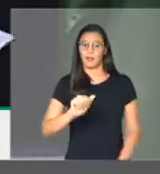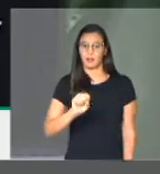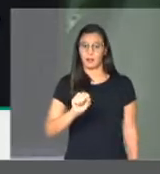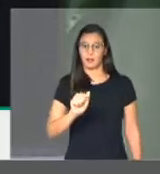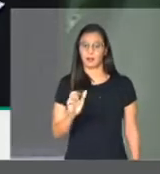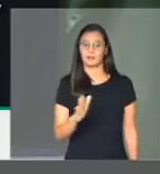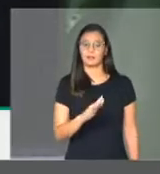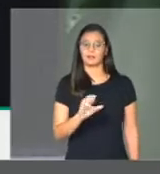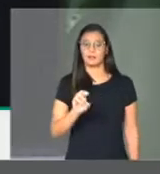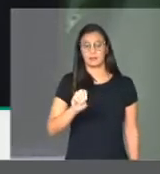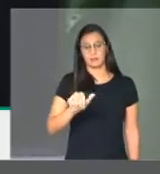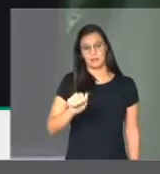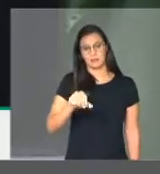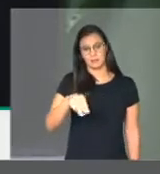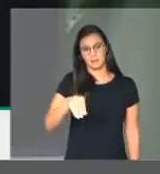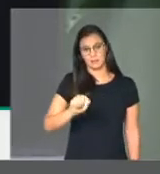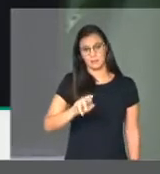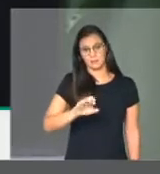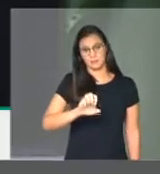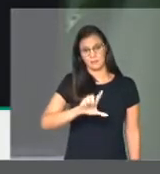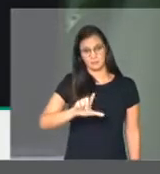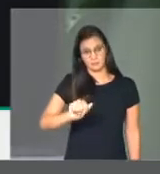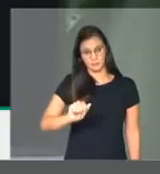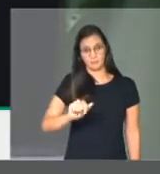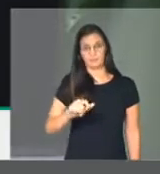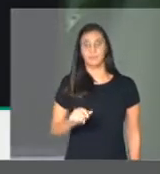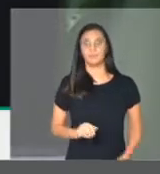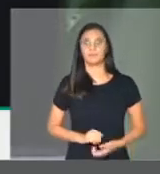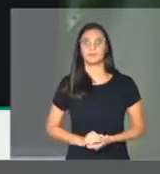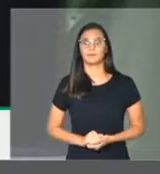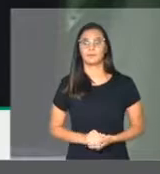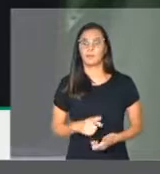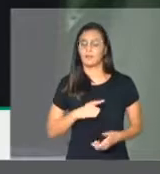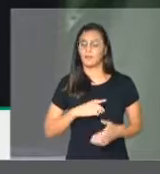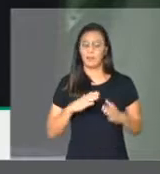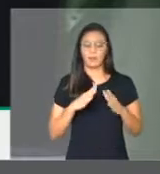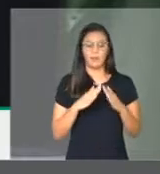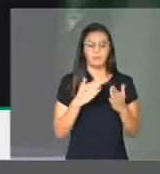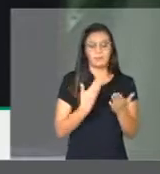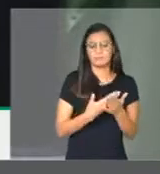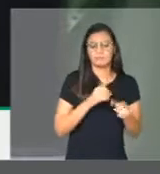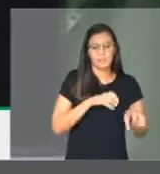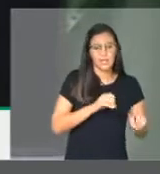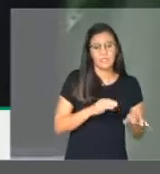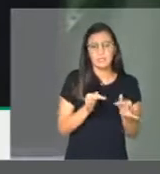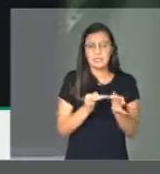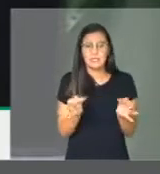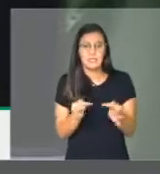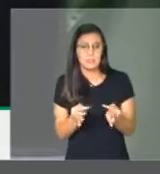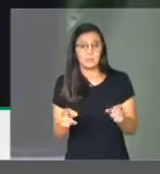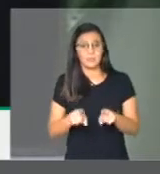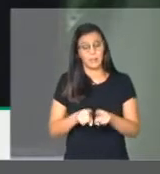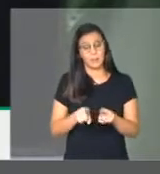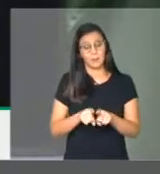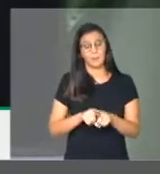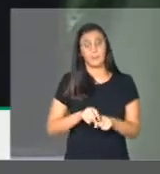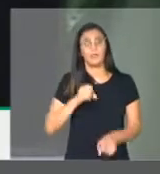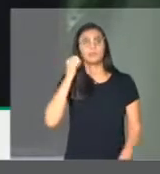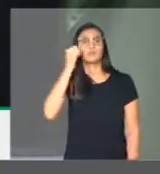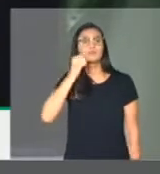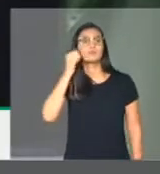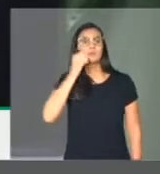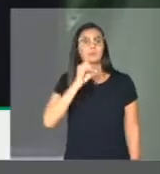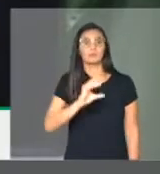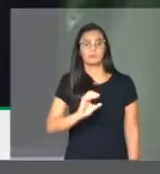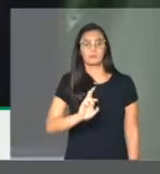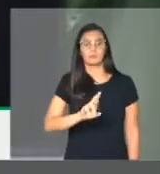sombra das mangueiras e tendo o chão como quadro negro e gravetos como giz, e o senador Cristóvão Buarque, que dedicou